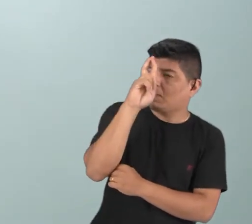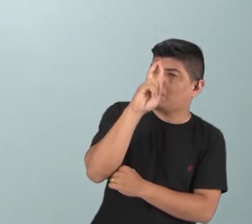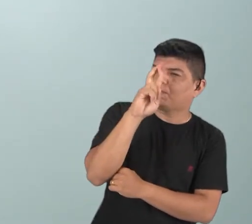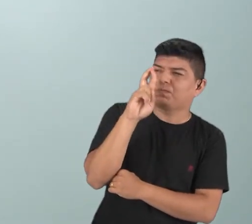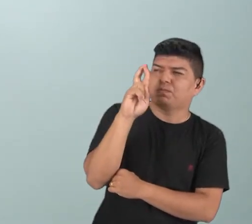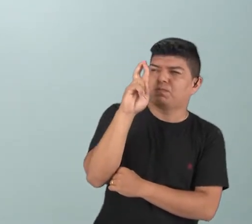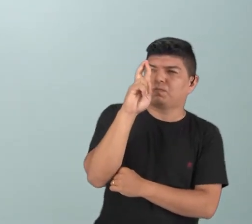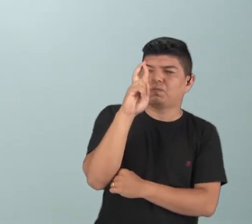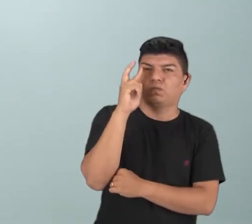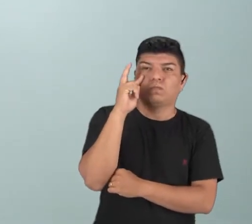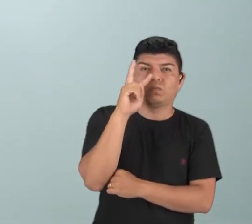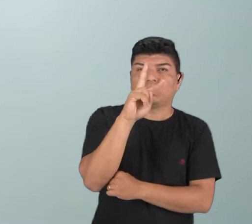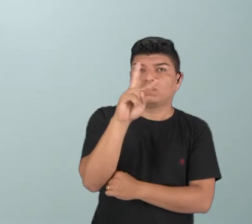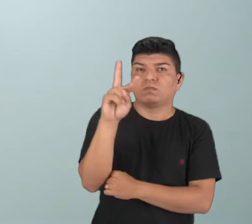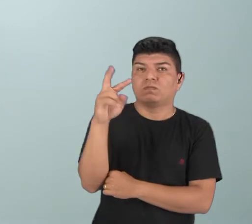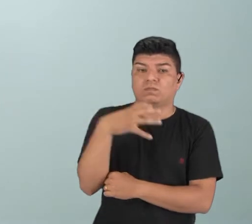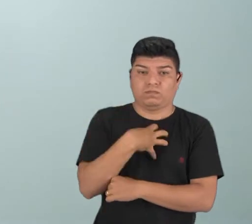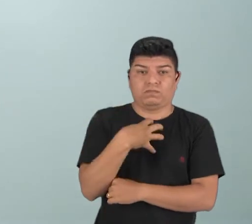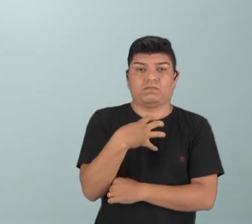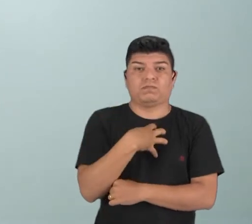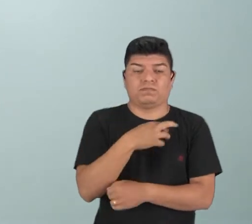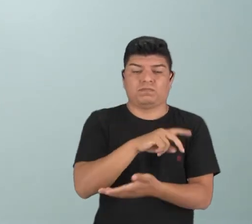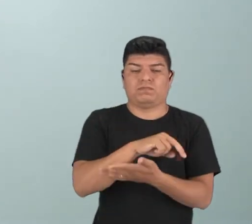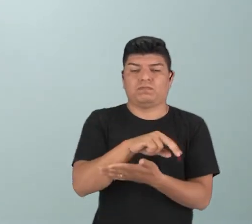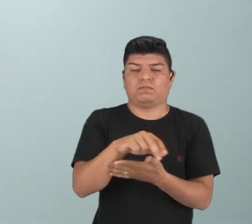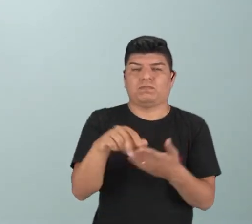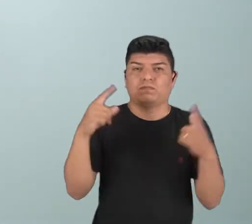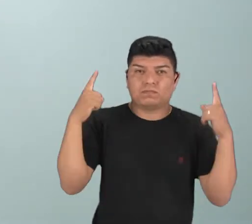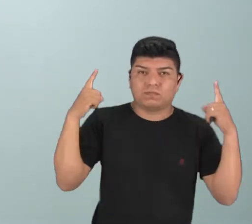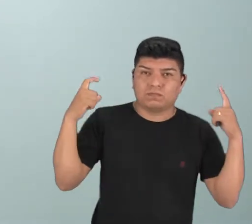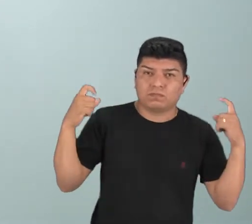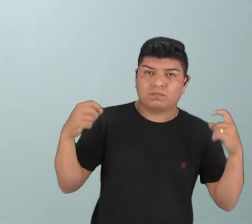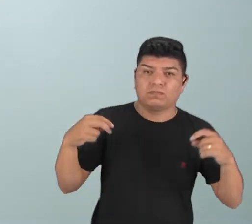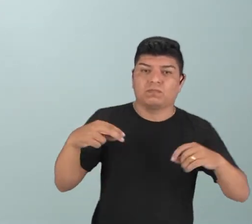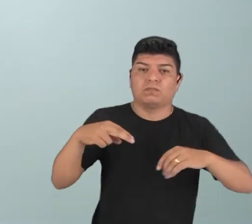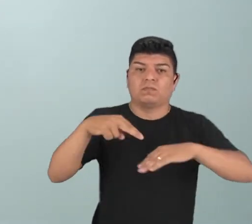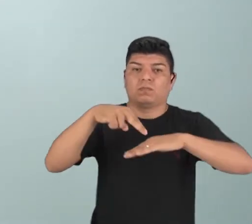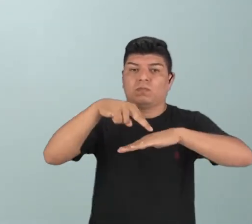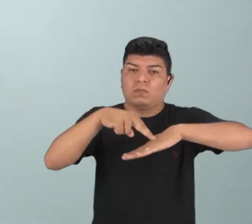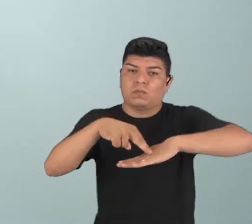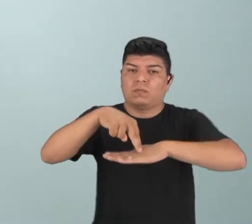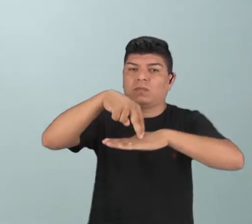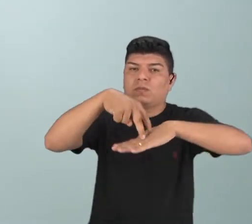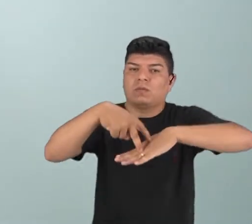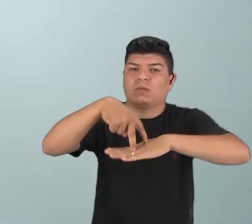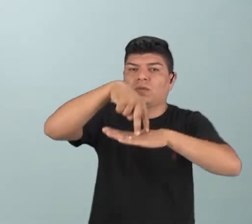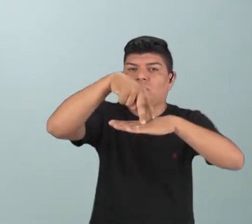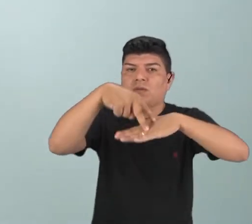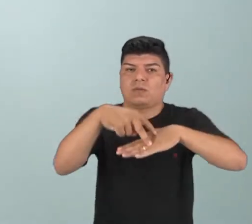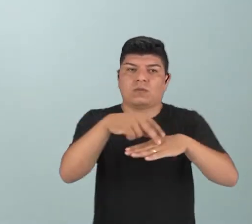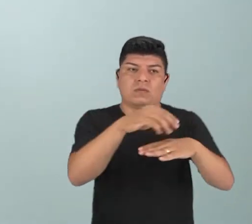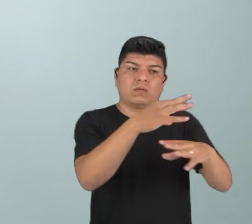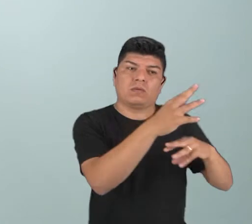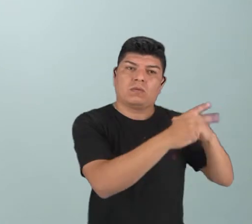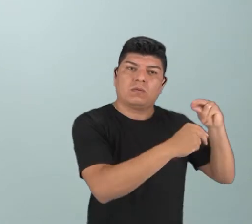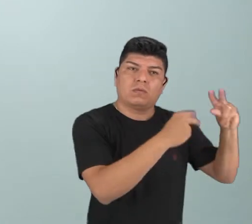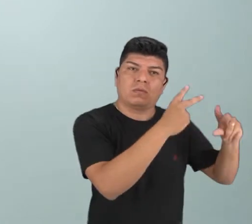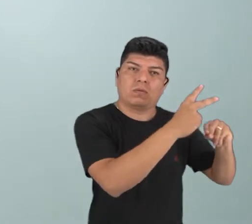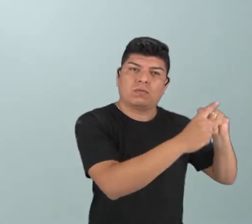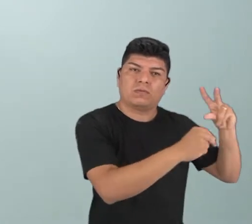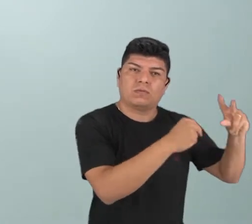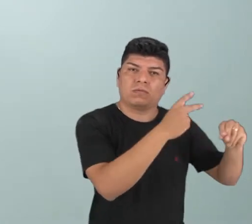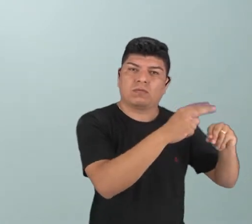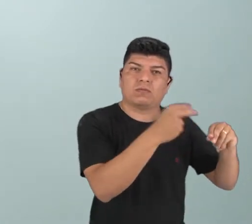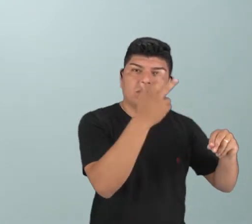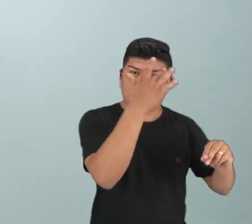vai ouvir vários tipos de sons, né? É um skate que bate no chão, é alguém conversando com outra pessoa, é